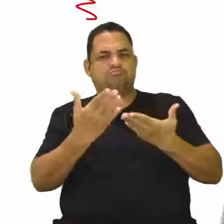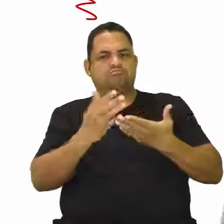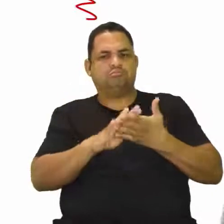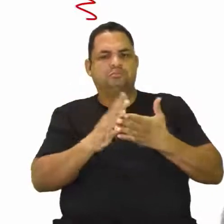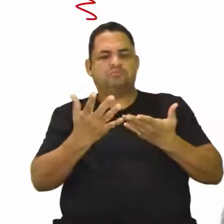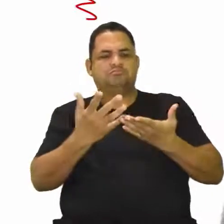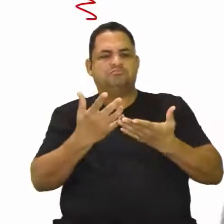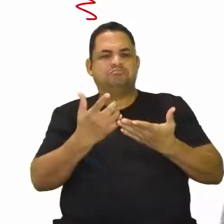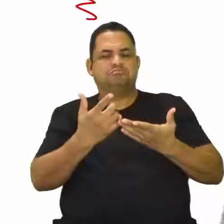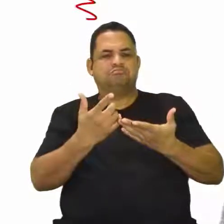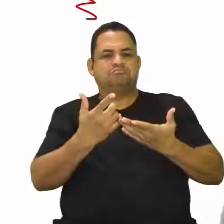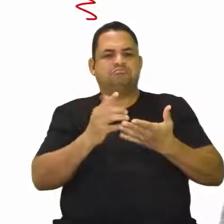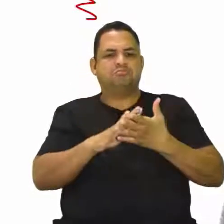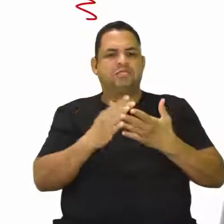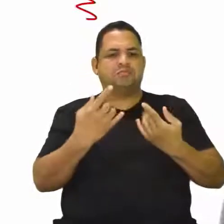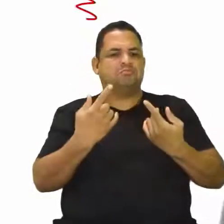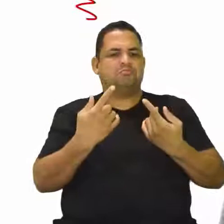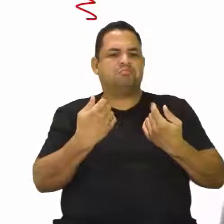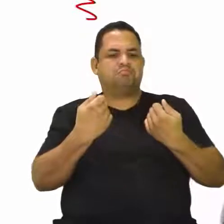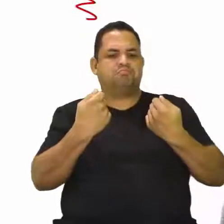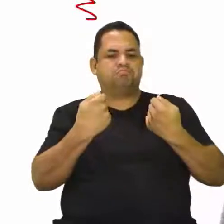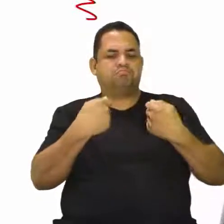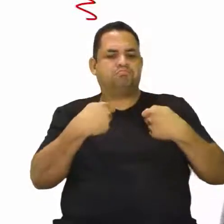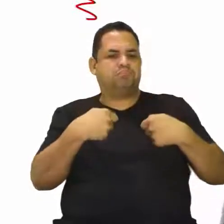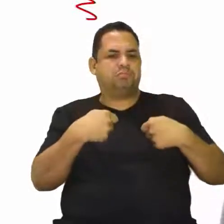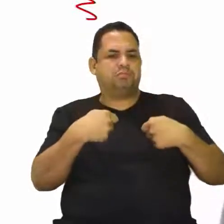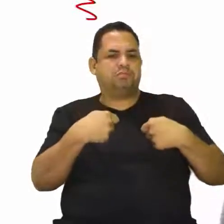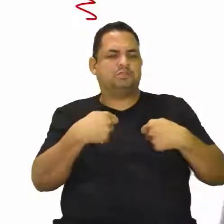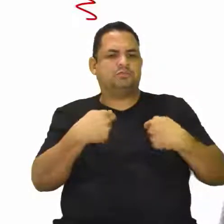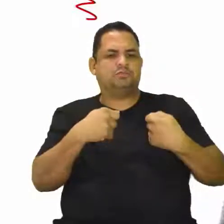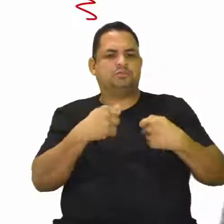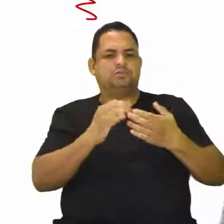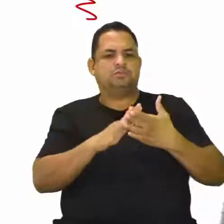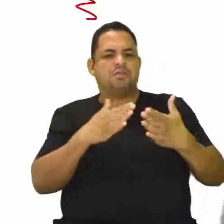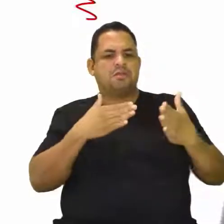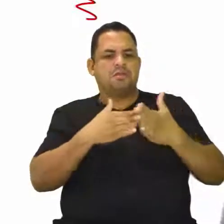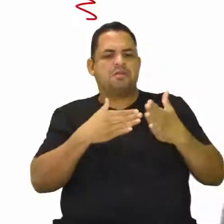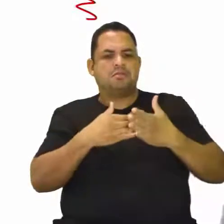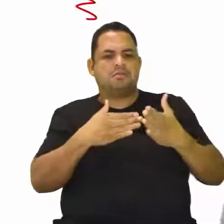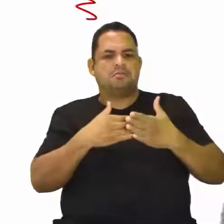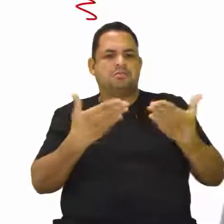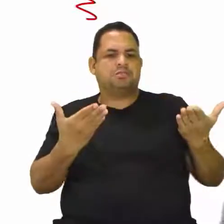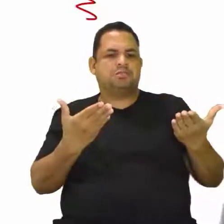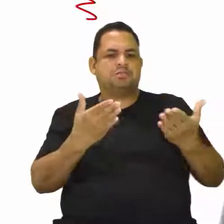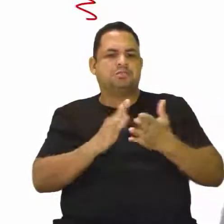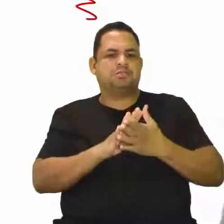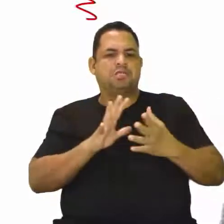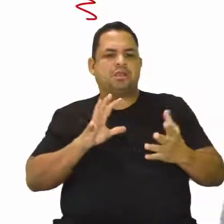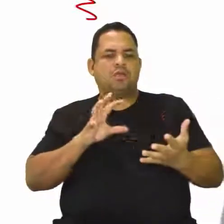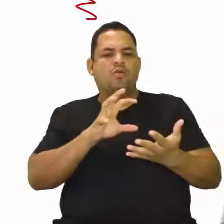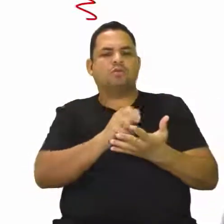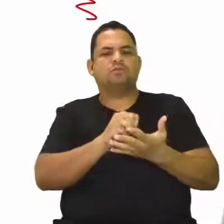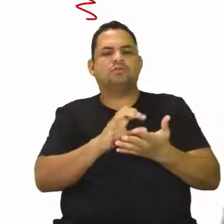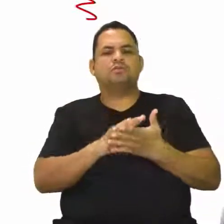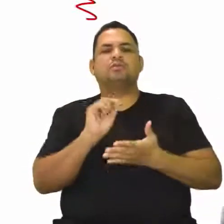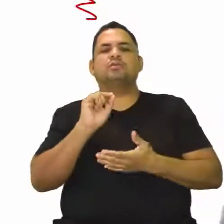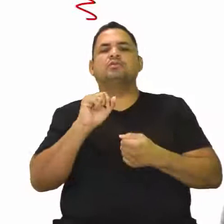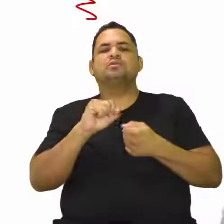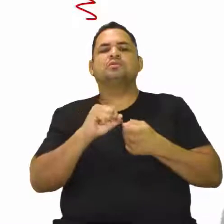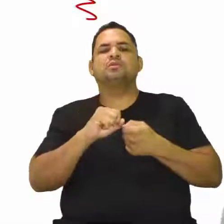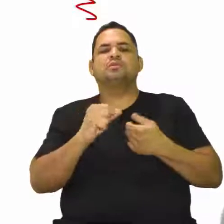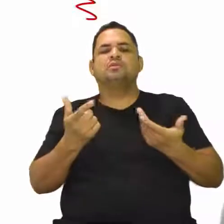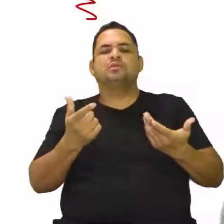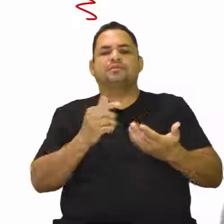eles nem um país que pudesse impedi-lo de ser conquistado o que que os homens fizeram agora